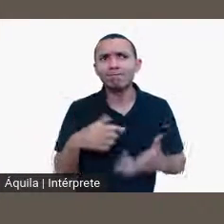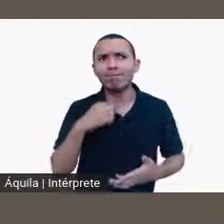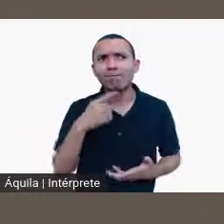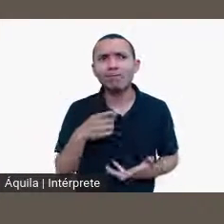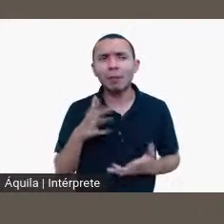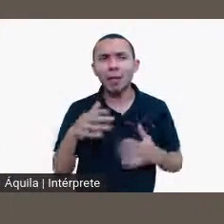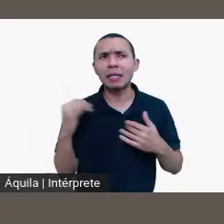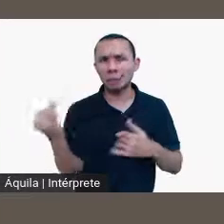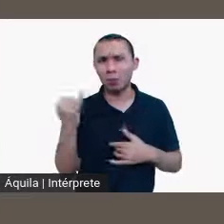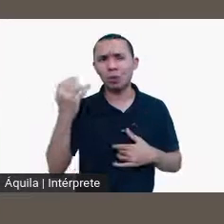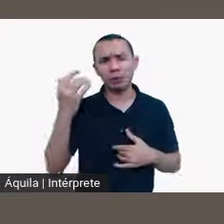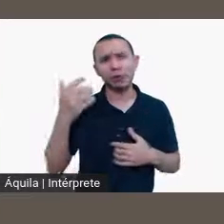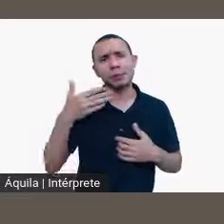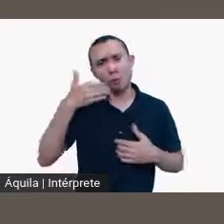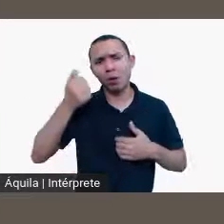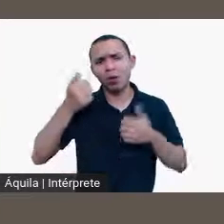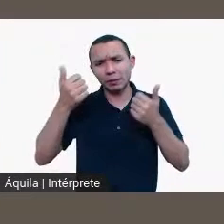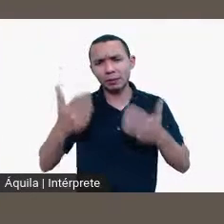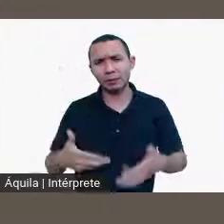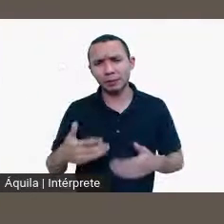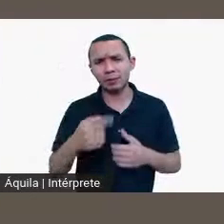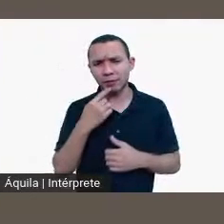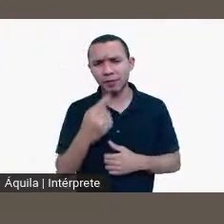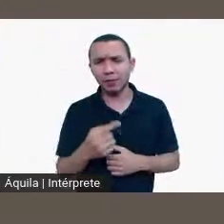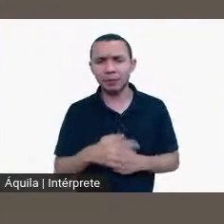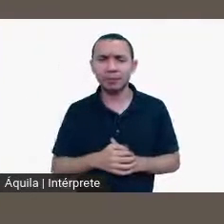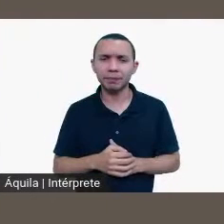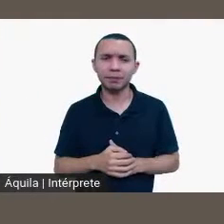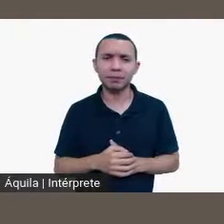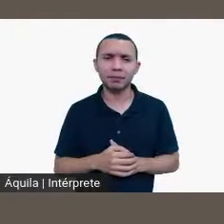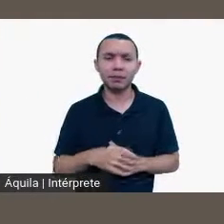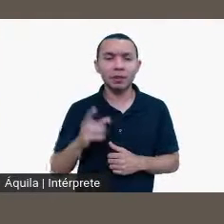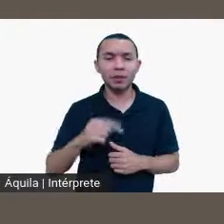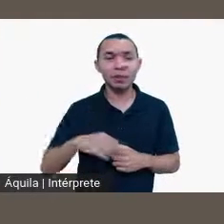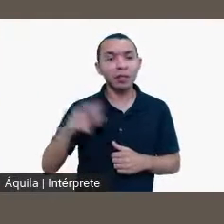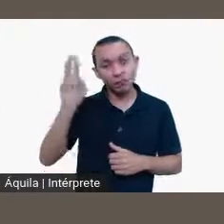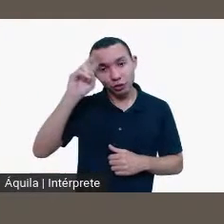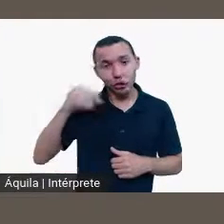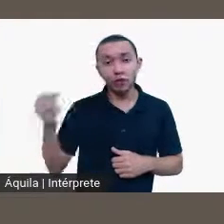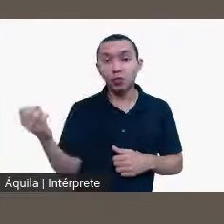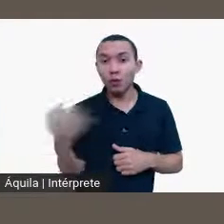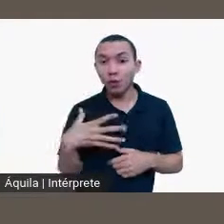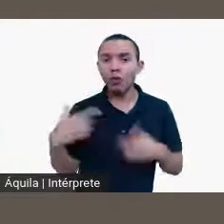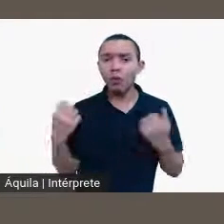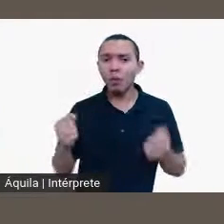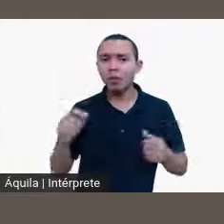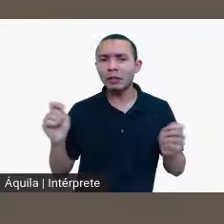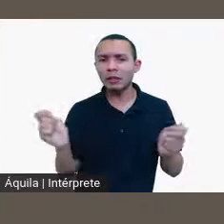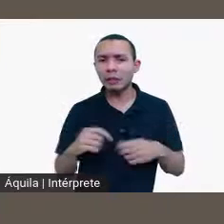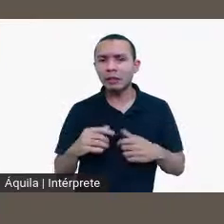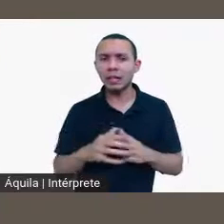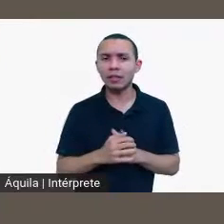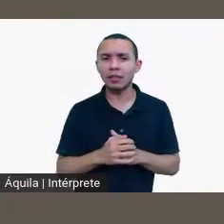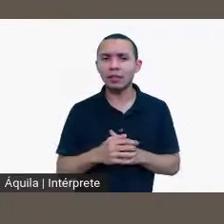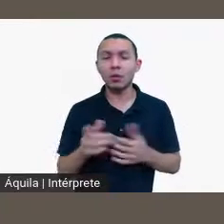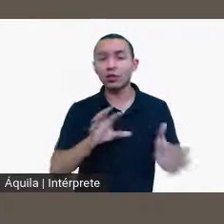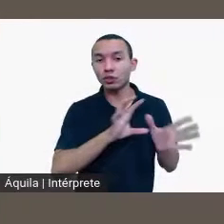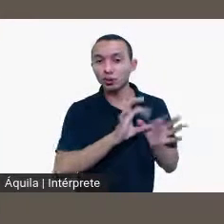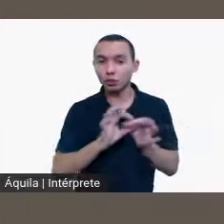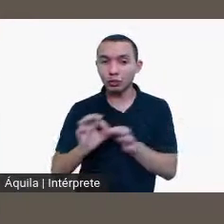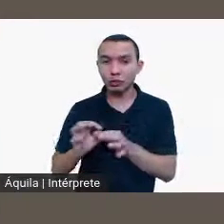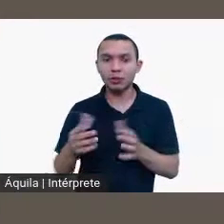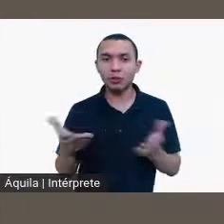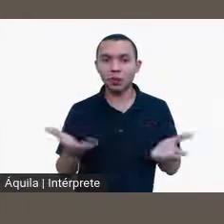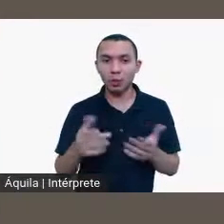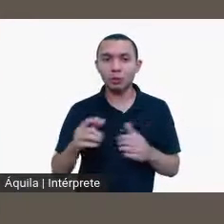anunciar. Em que condições um objeto ou um questionamento histórico novo pode emergir tão tardiamente num contexto conhecido,